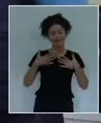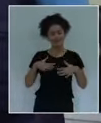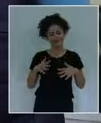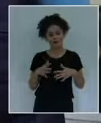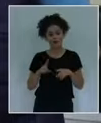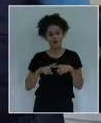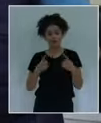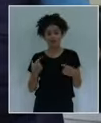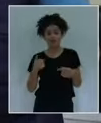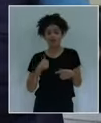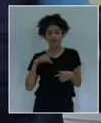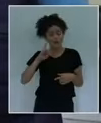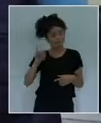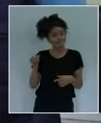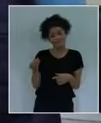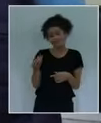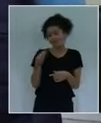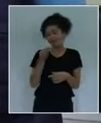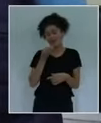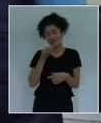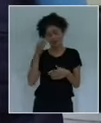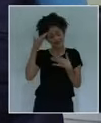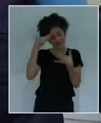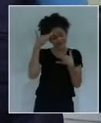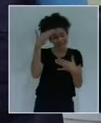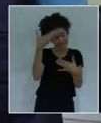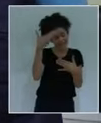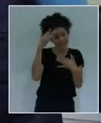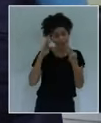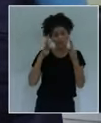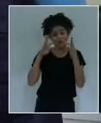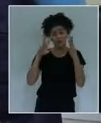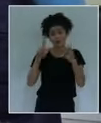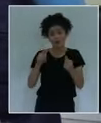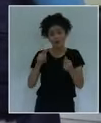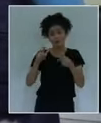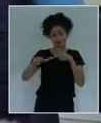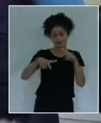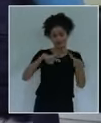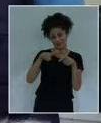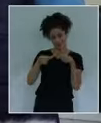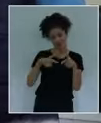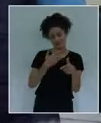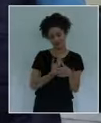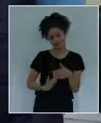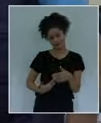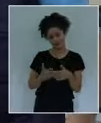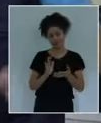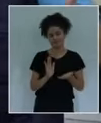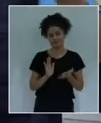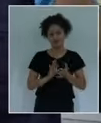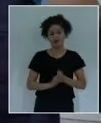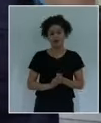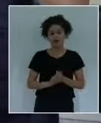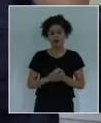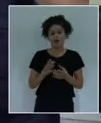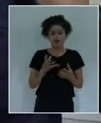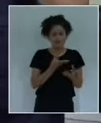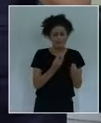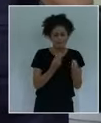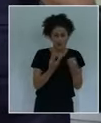públicos que ficaram empenhados, né? Muitos ajudaram a fazer várias mudanças, essas coisas